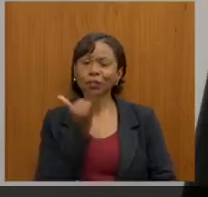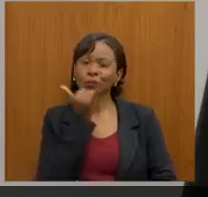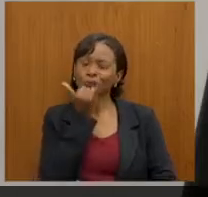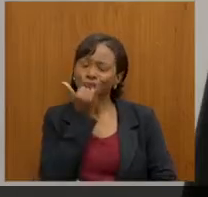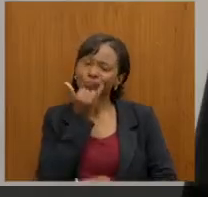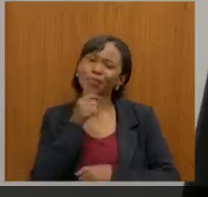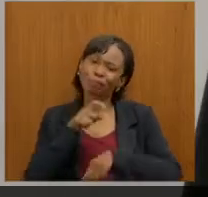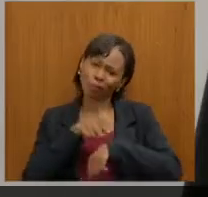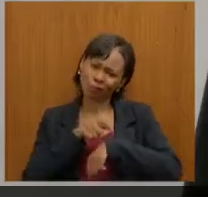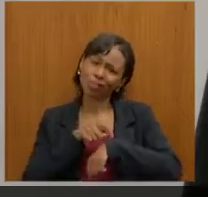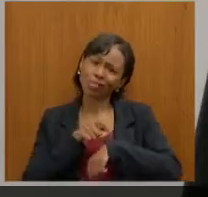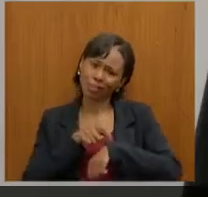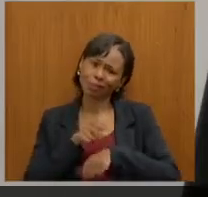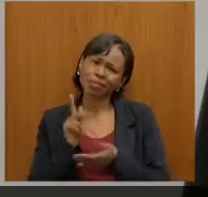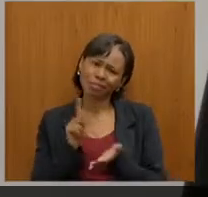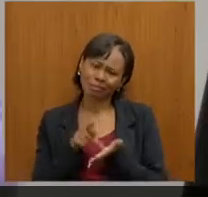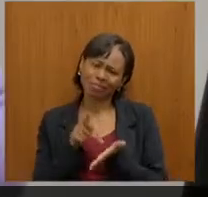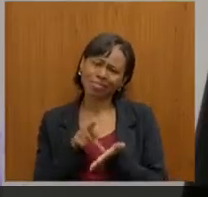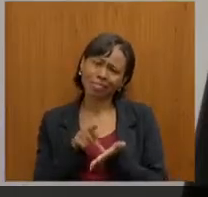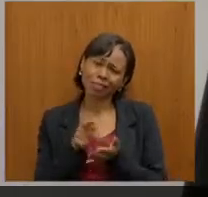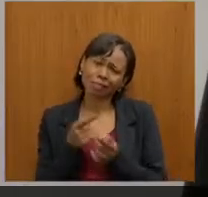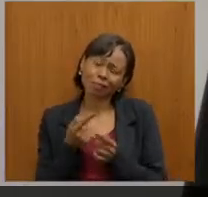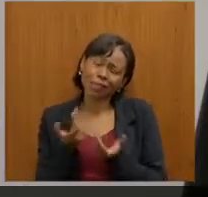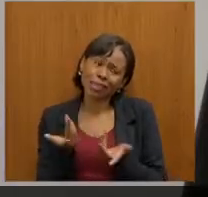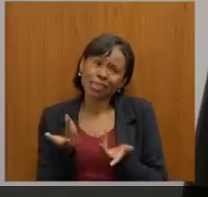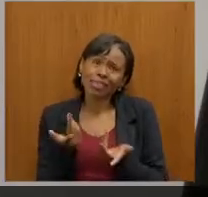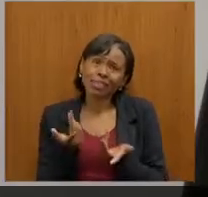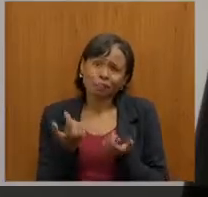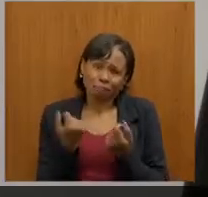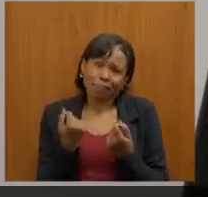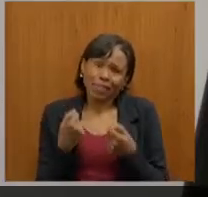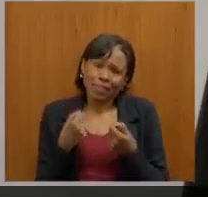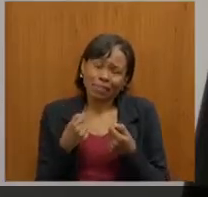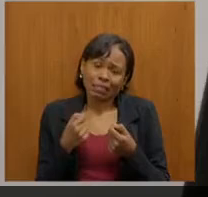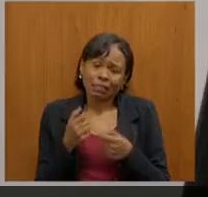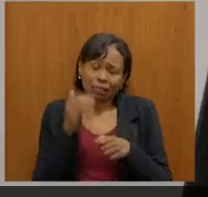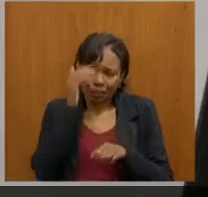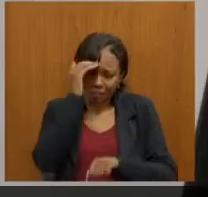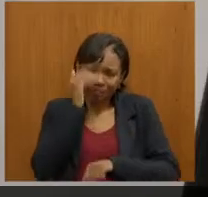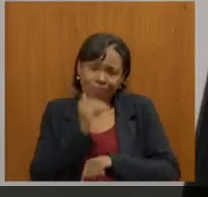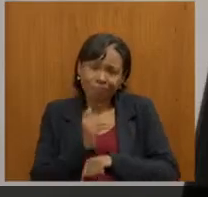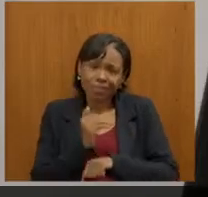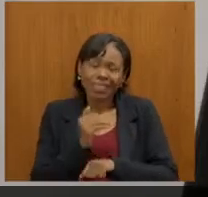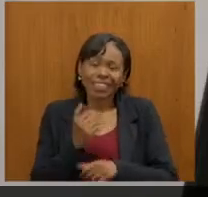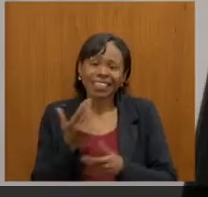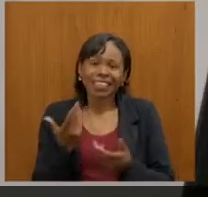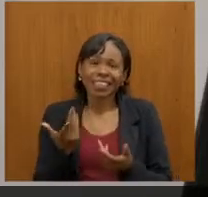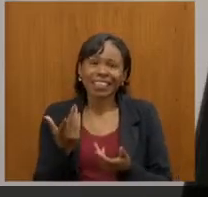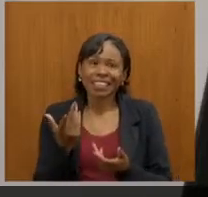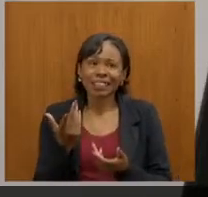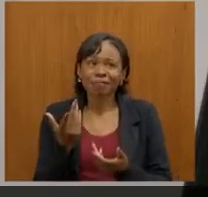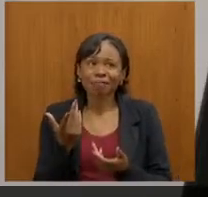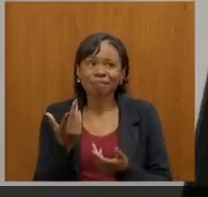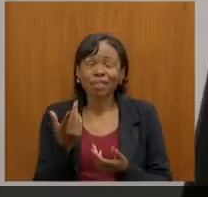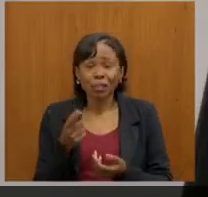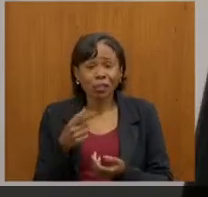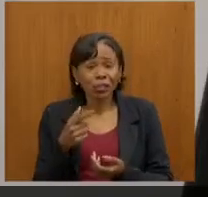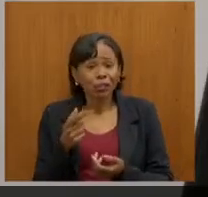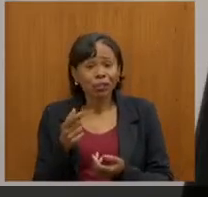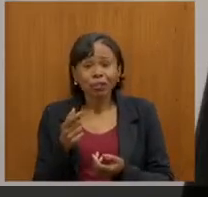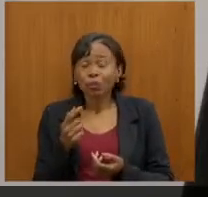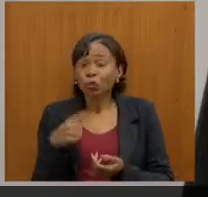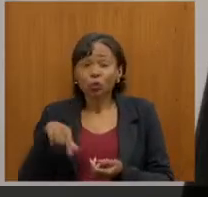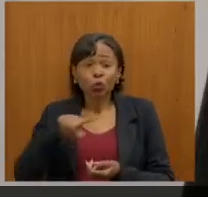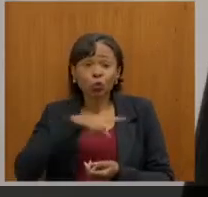desculpas pelo tempo mas de fato a gente é é interessante né professora acho que a gente não